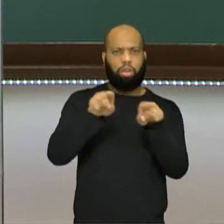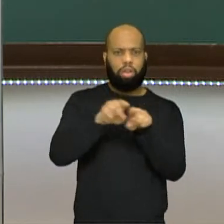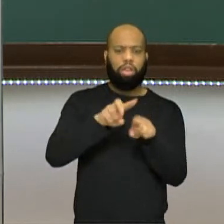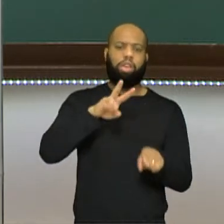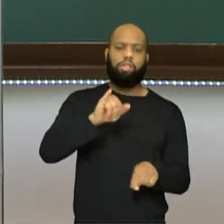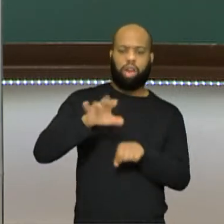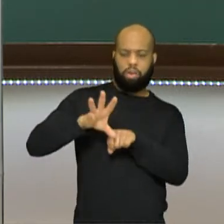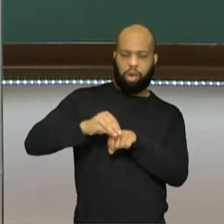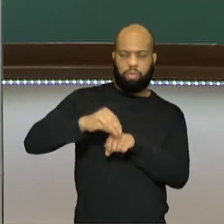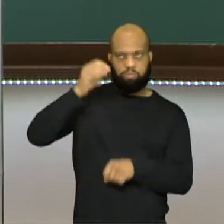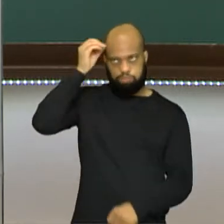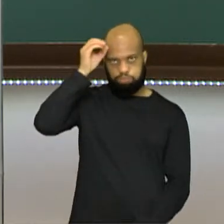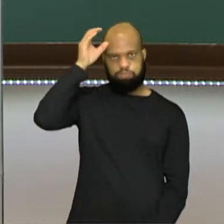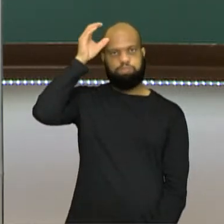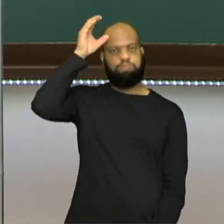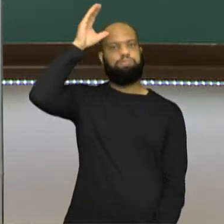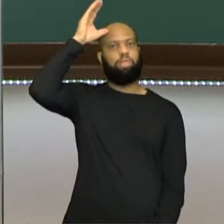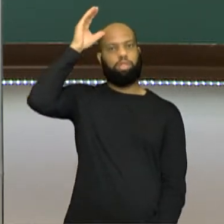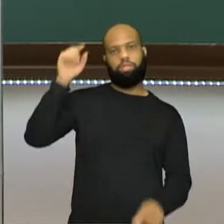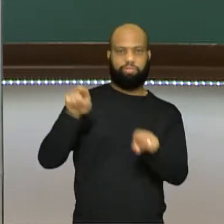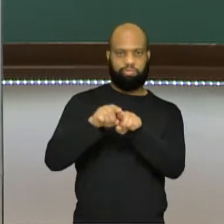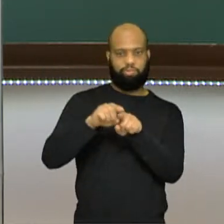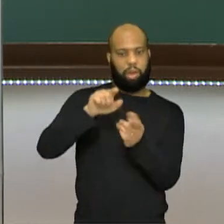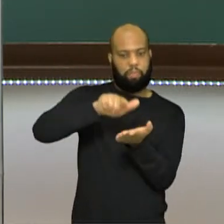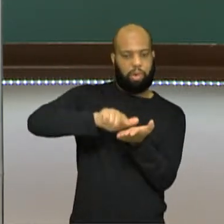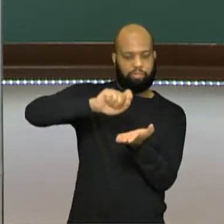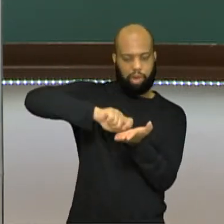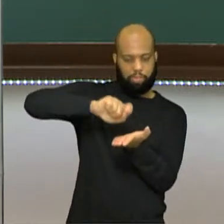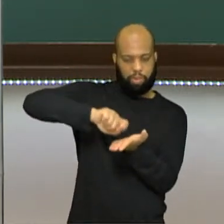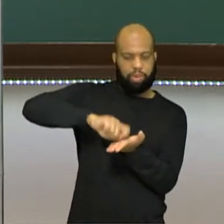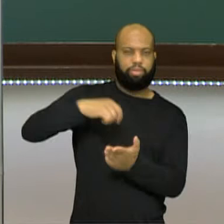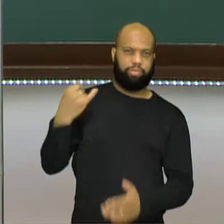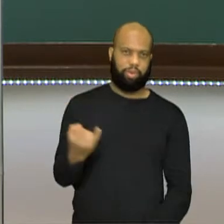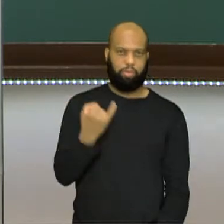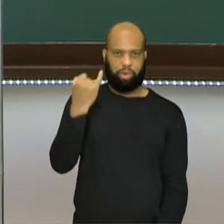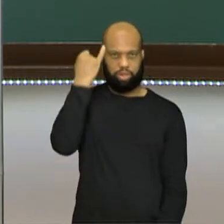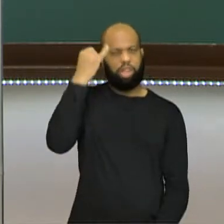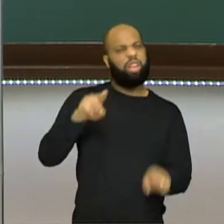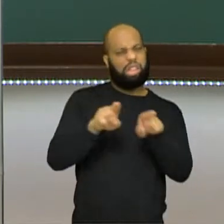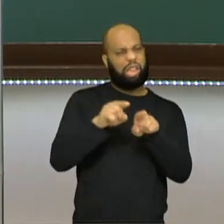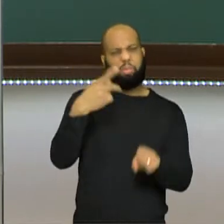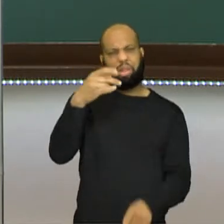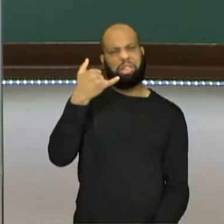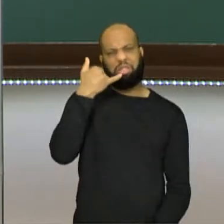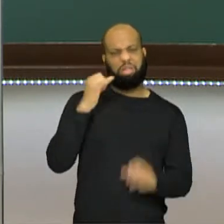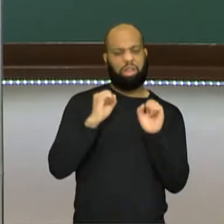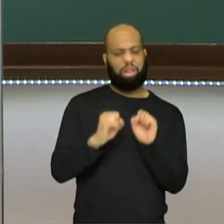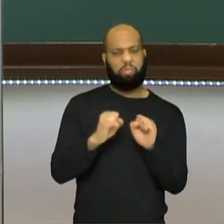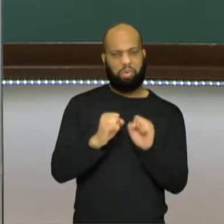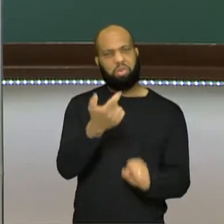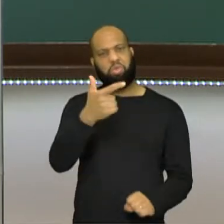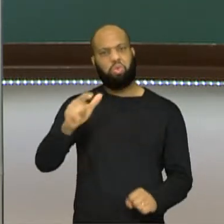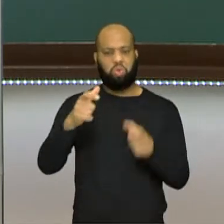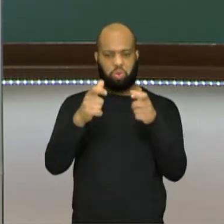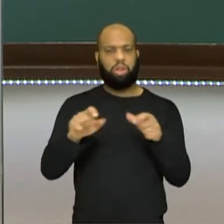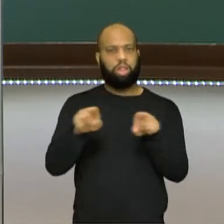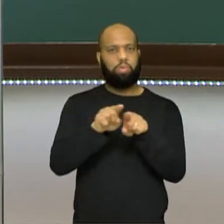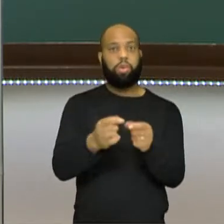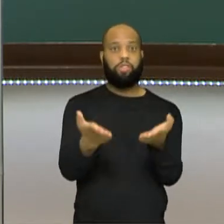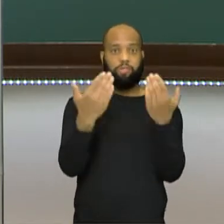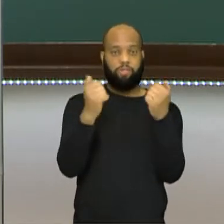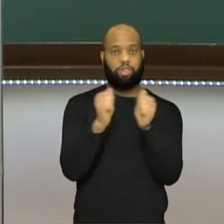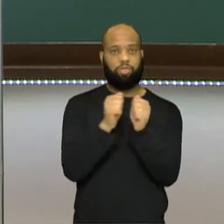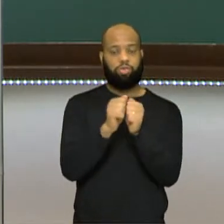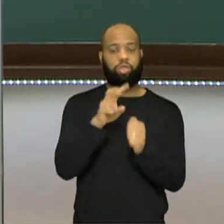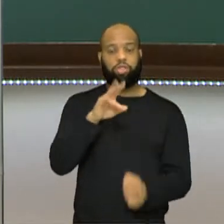seu conhecimento ser decantado na folha do papel ou até mesmo no seu celular ou em algum outro lugar. Mas venha comigo para que a gente